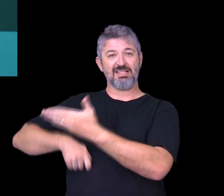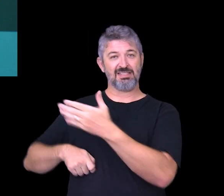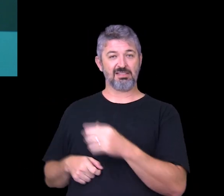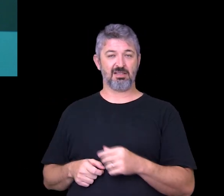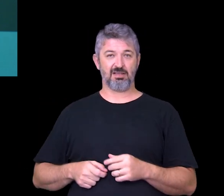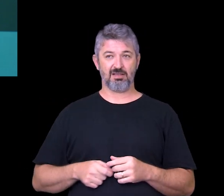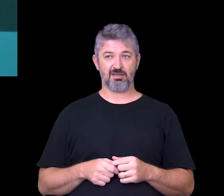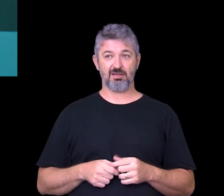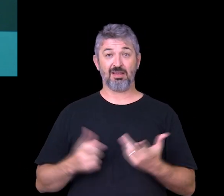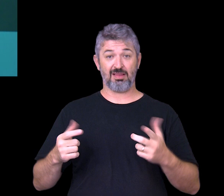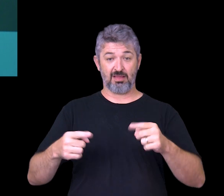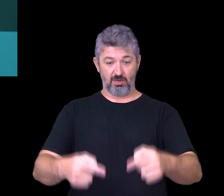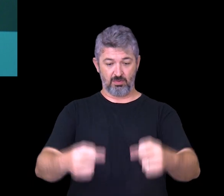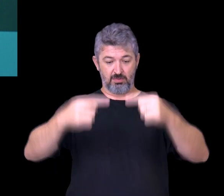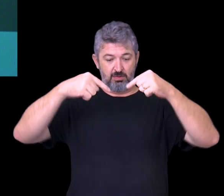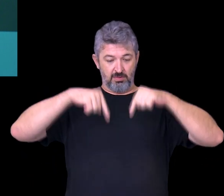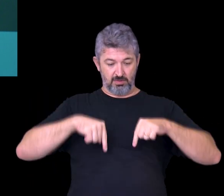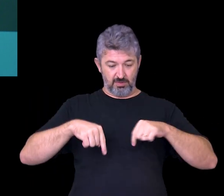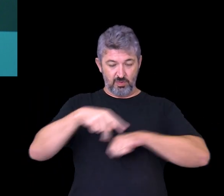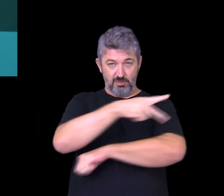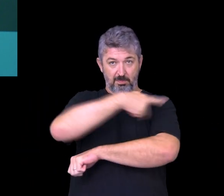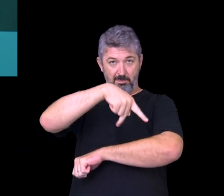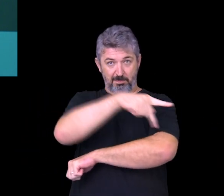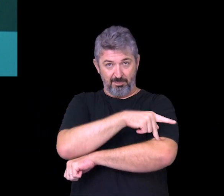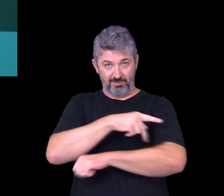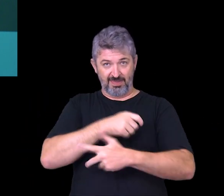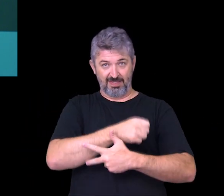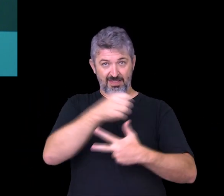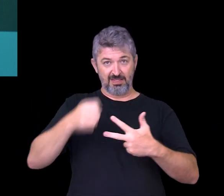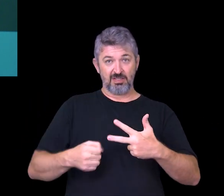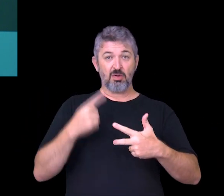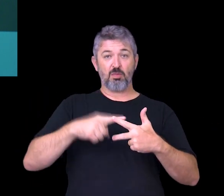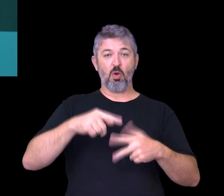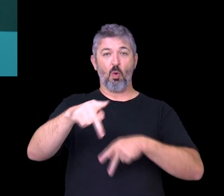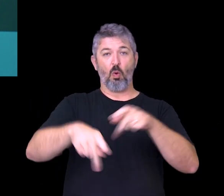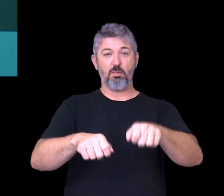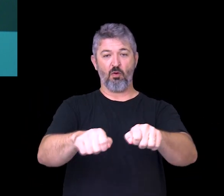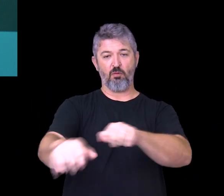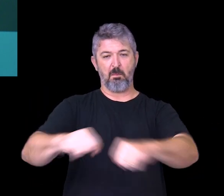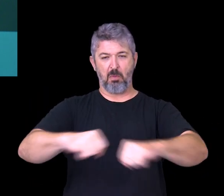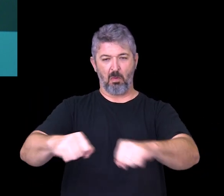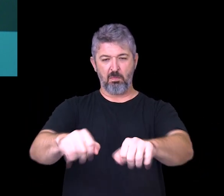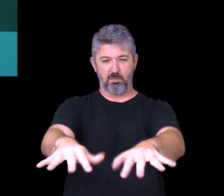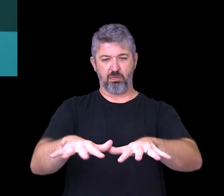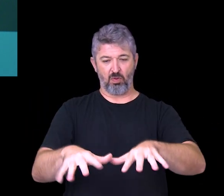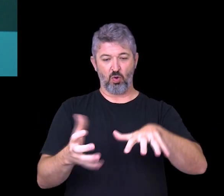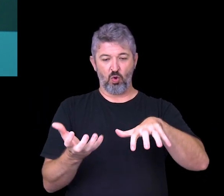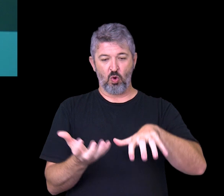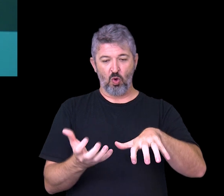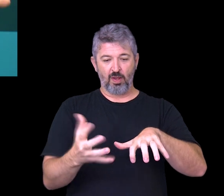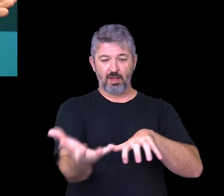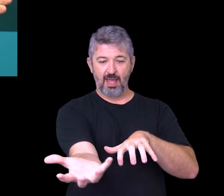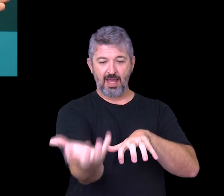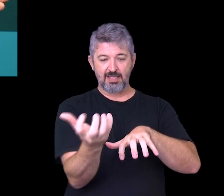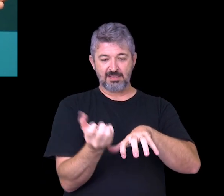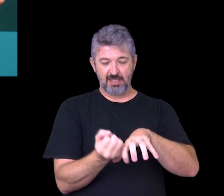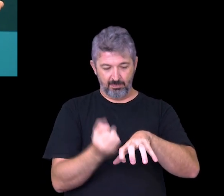estágio. Depois de o clamor ser atendido no Congresso Nacional, aí ele vai para o Supremo e vai para